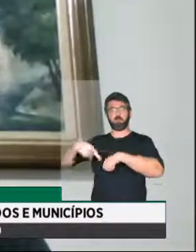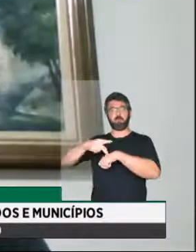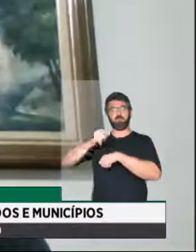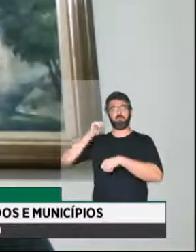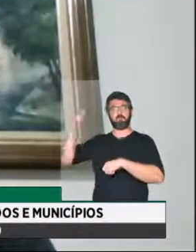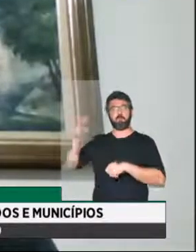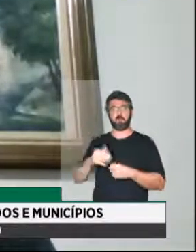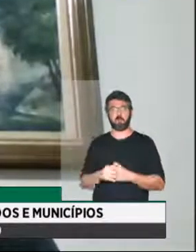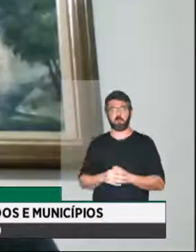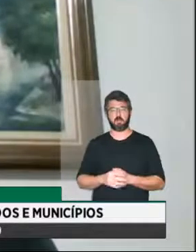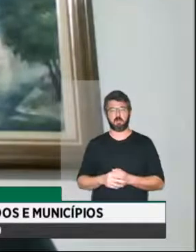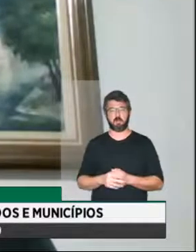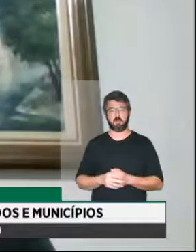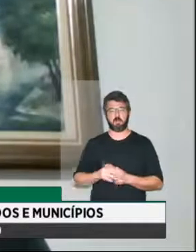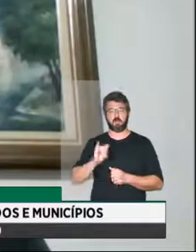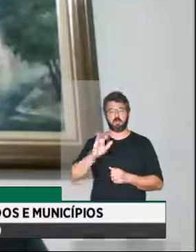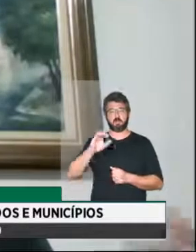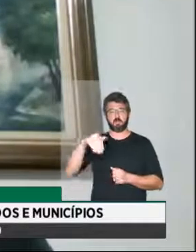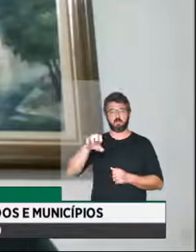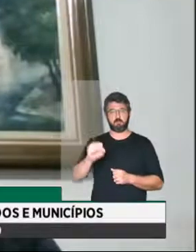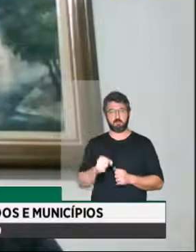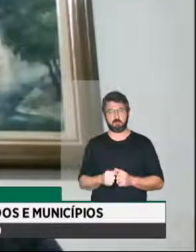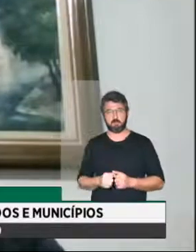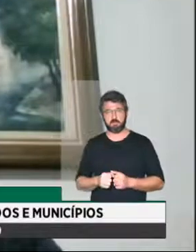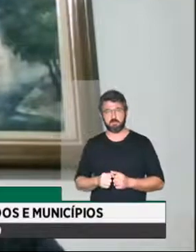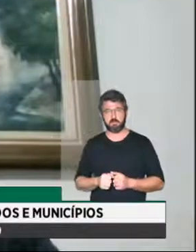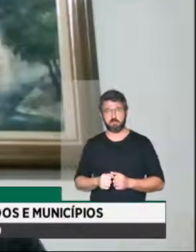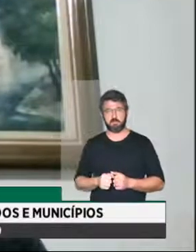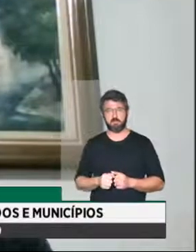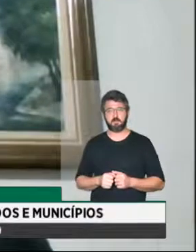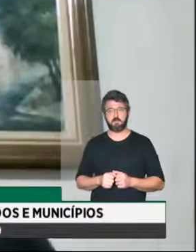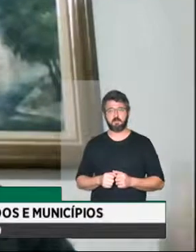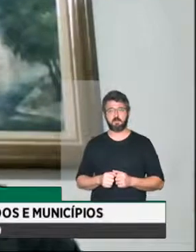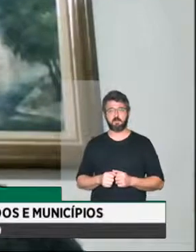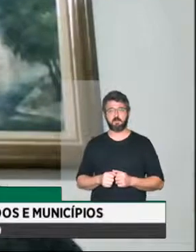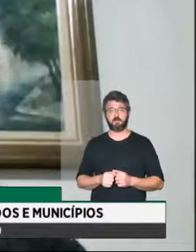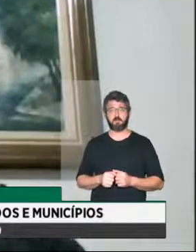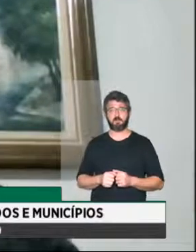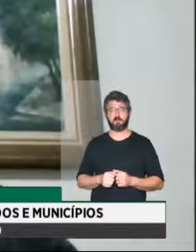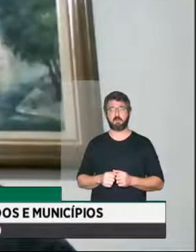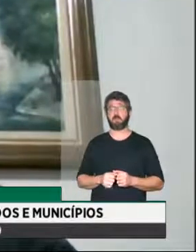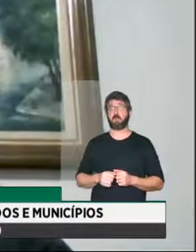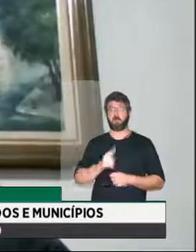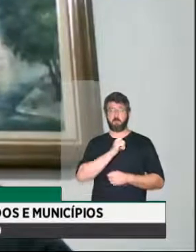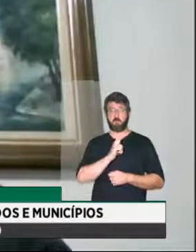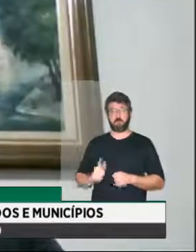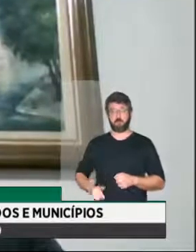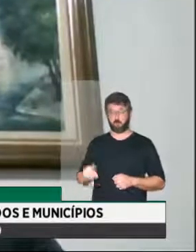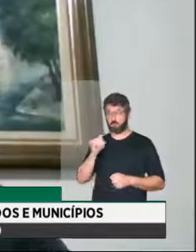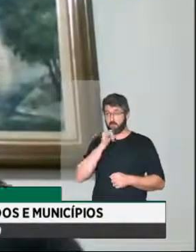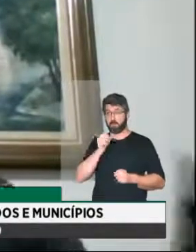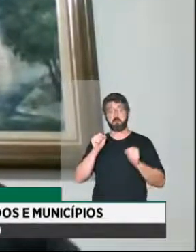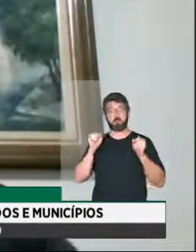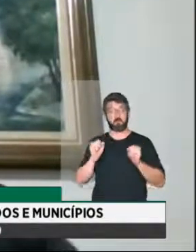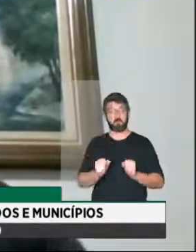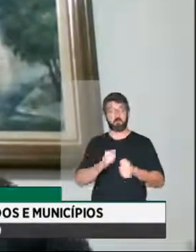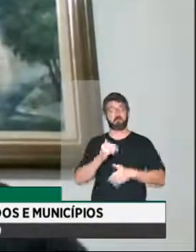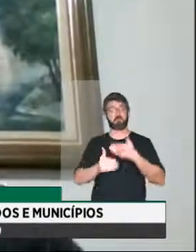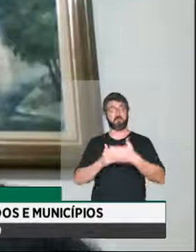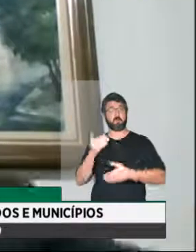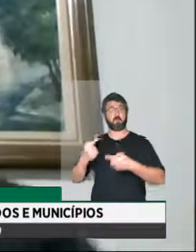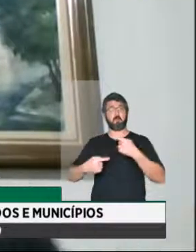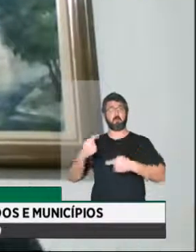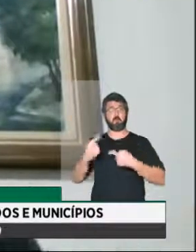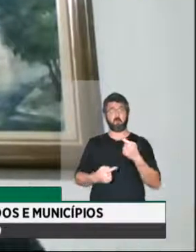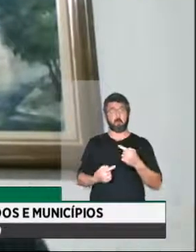único centavo de ICMS? O Pará ganharia muito. O governador, por exemplo, poderia desenvolver políticas como